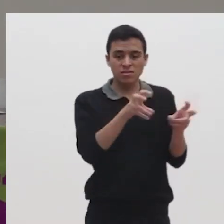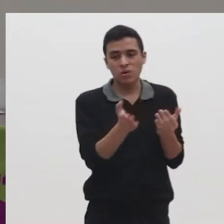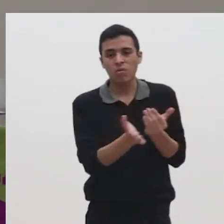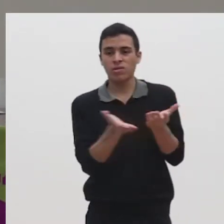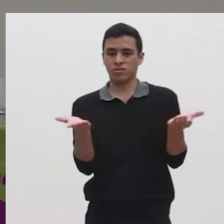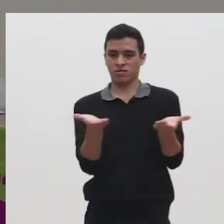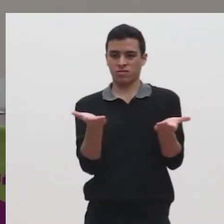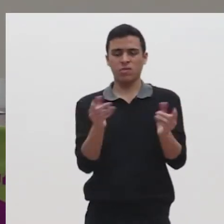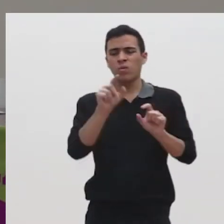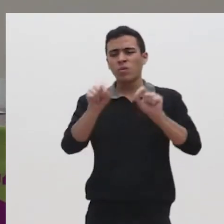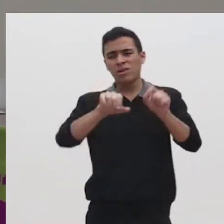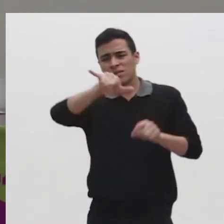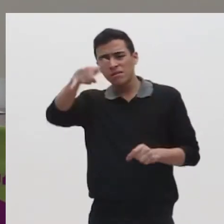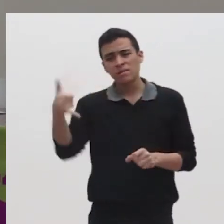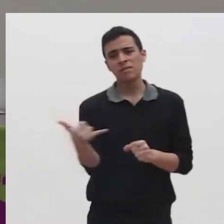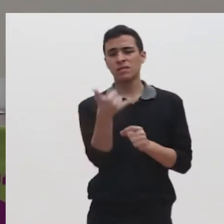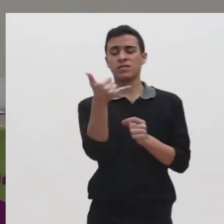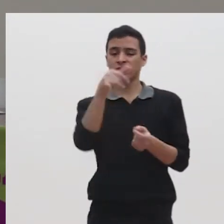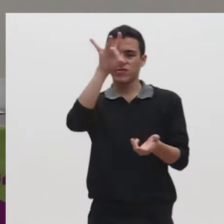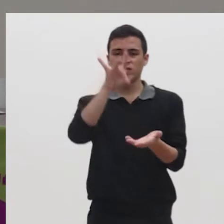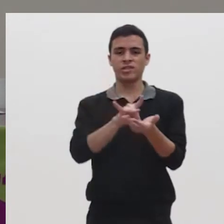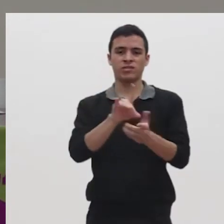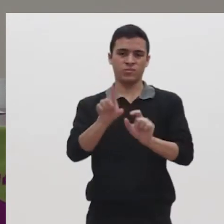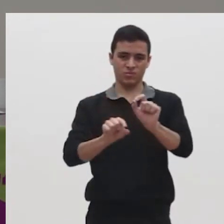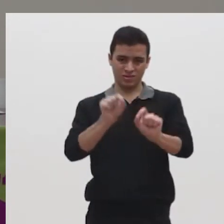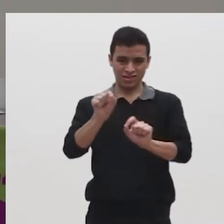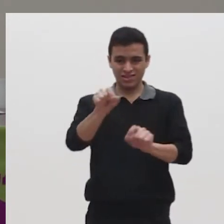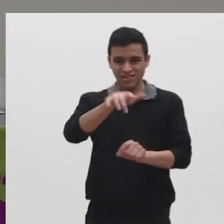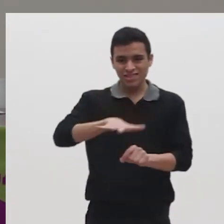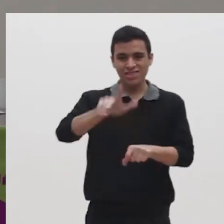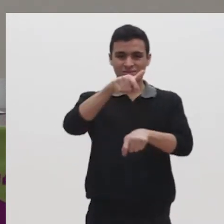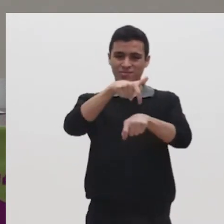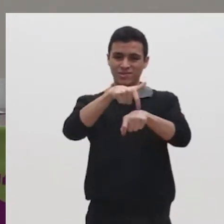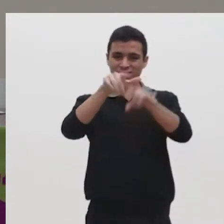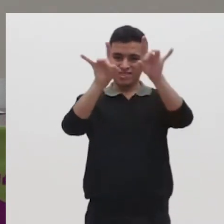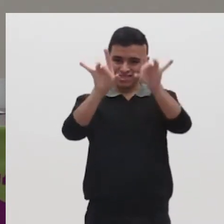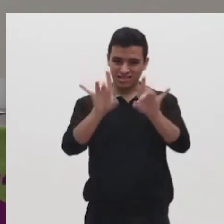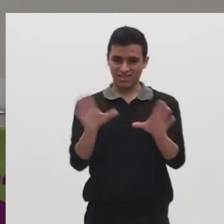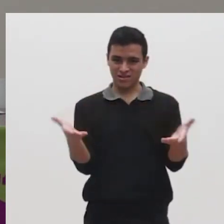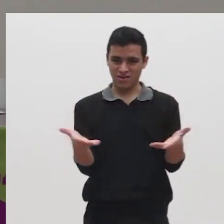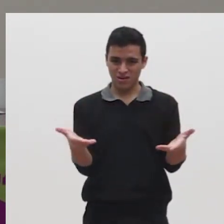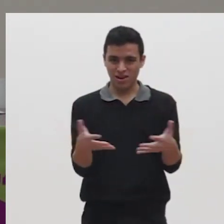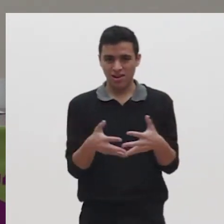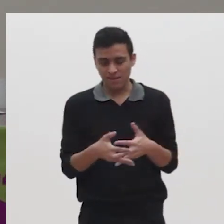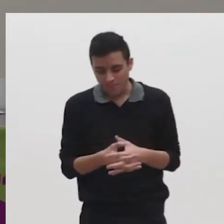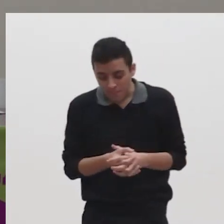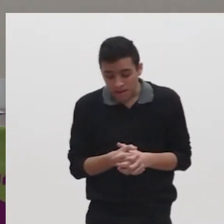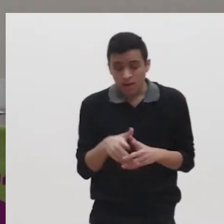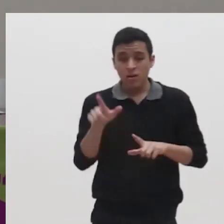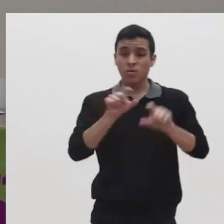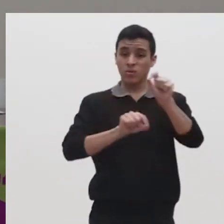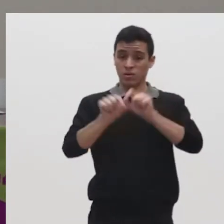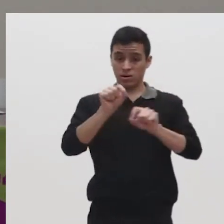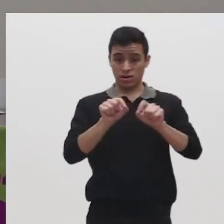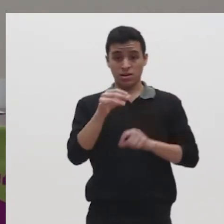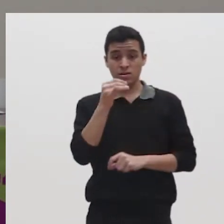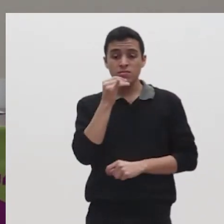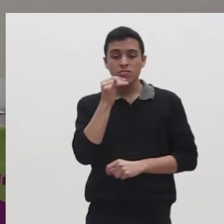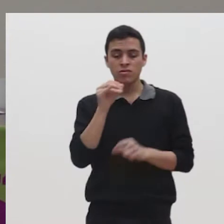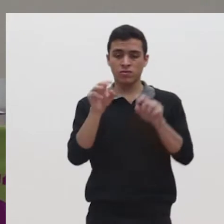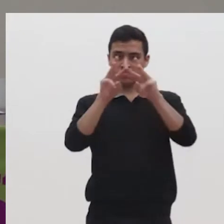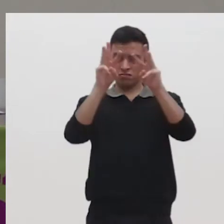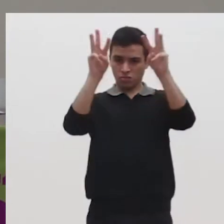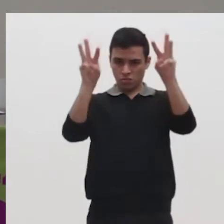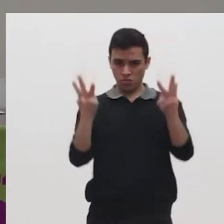É aproveitarmos, mas aproveitarmos de verdade esse momento que nós estamos aqui agora. A universidade,